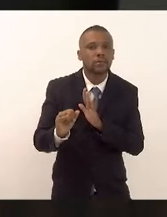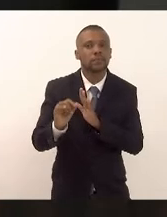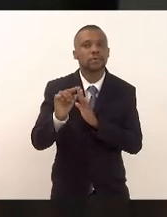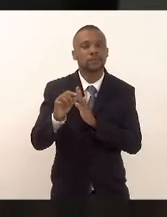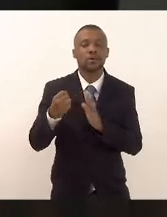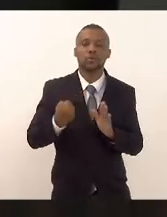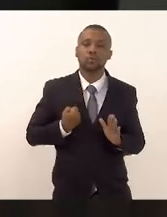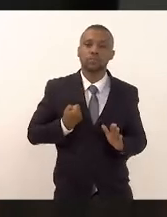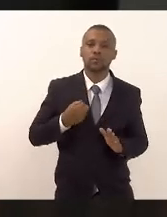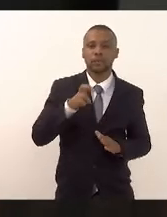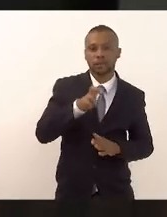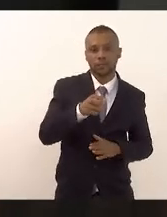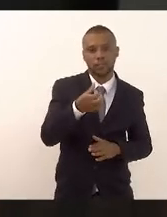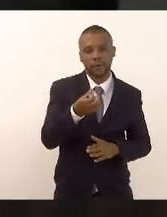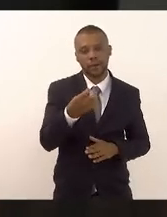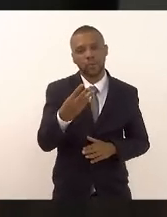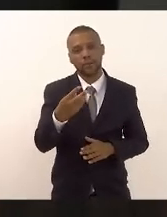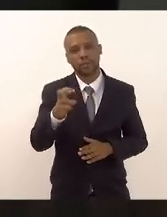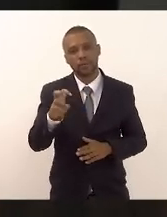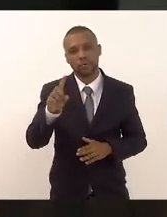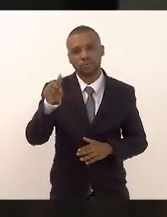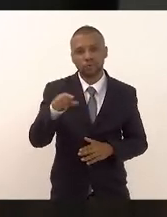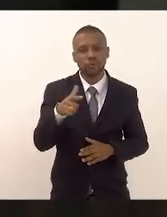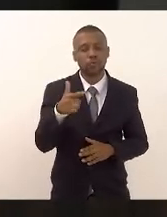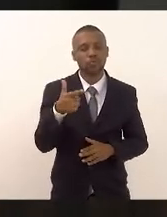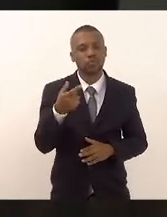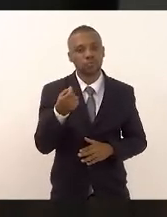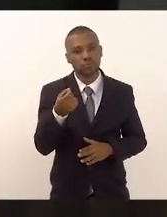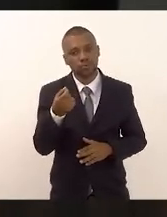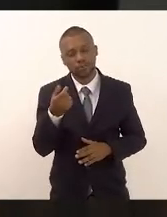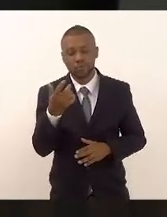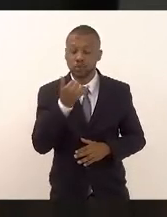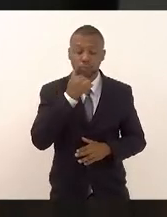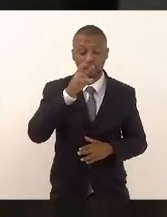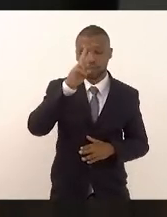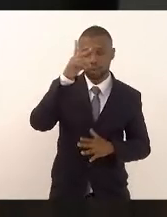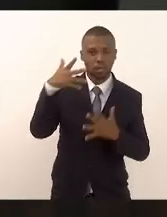número 5645 de 2000, perdão,